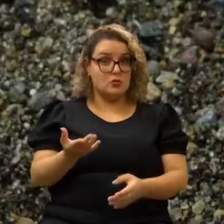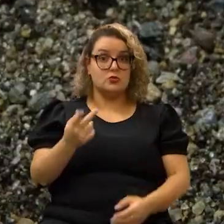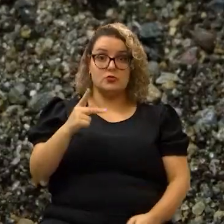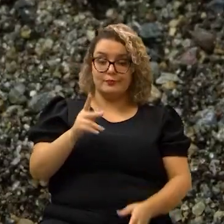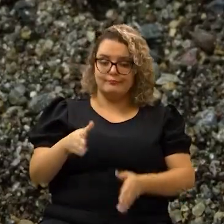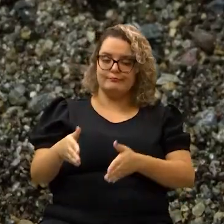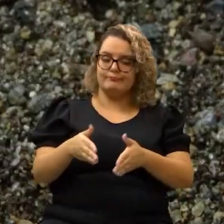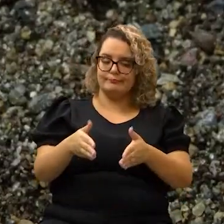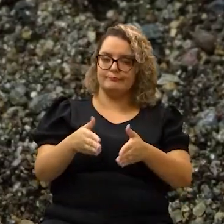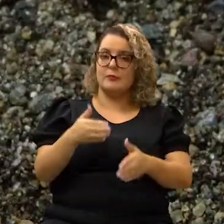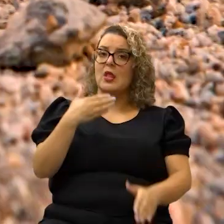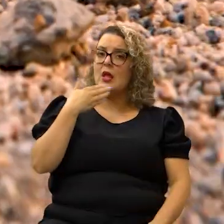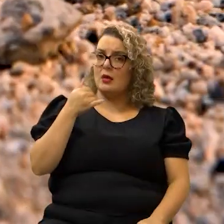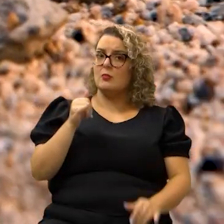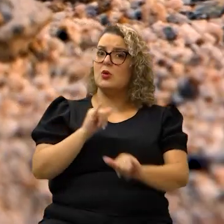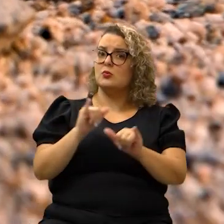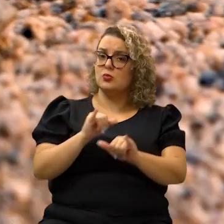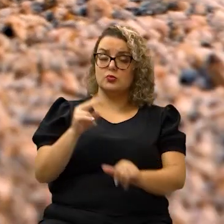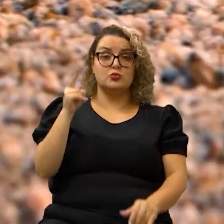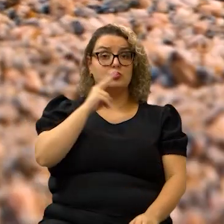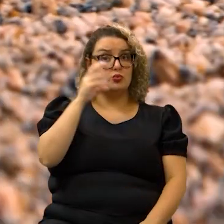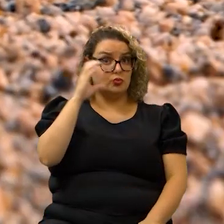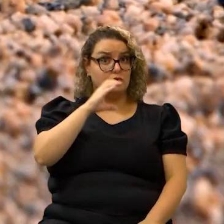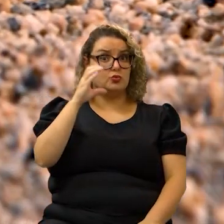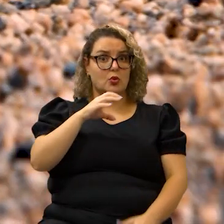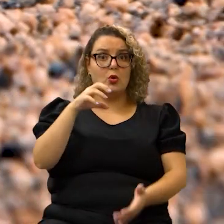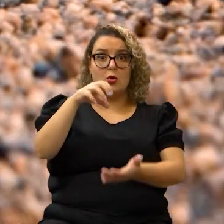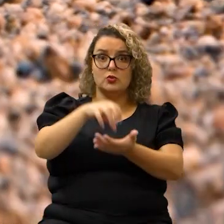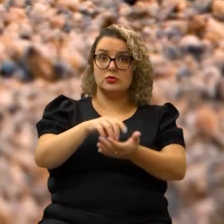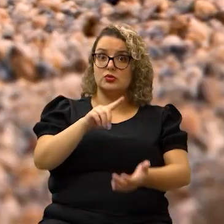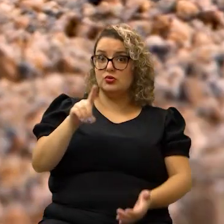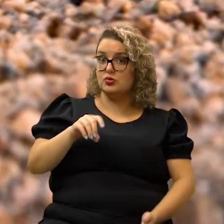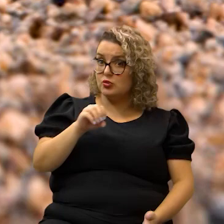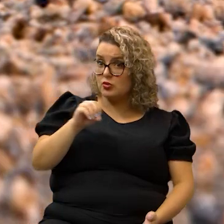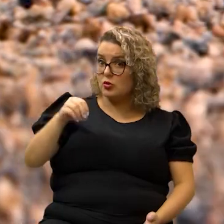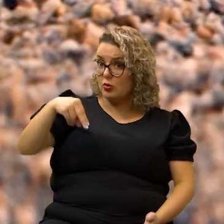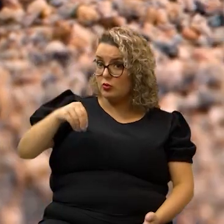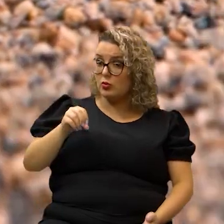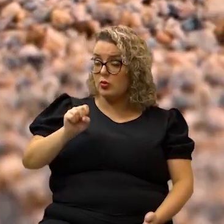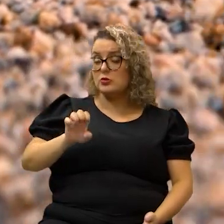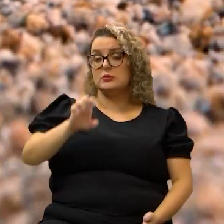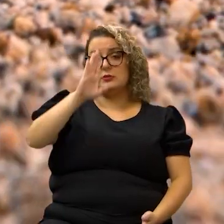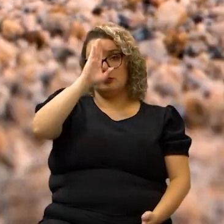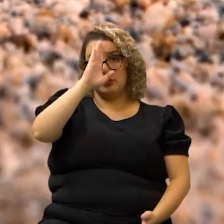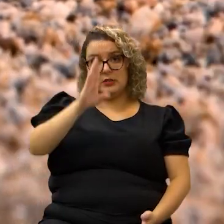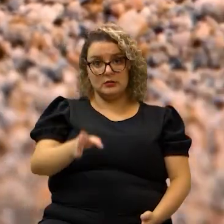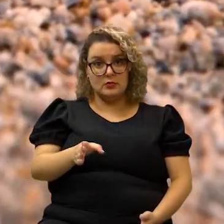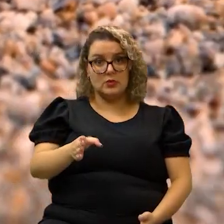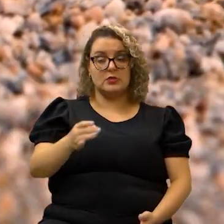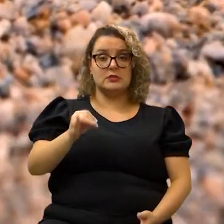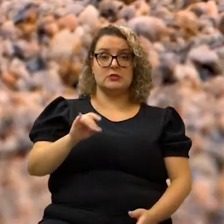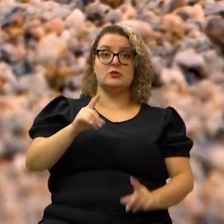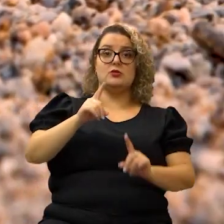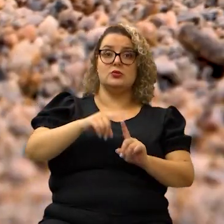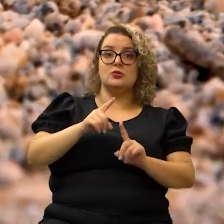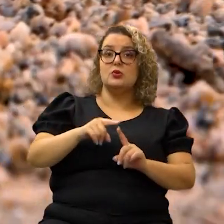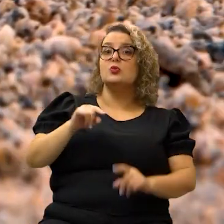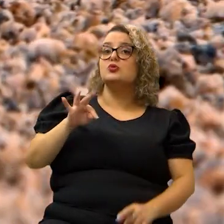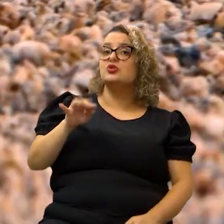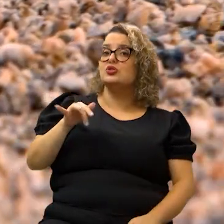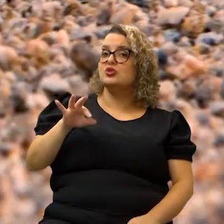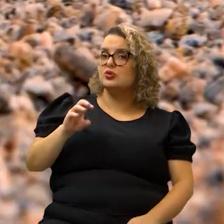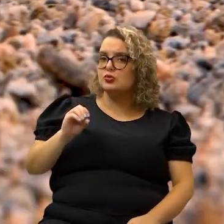um deles em seu caminho, é melhor avisar urgentemente o centro de zoonoses, principalmente se ele for o